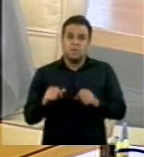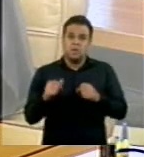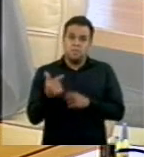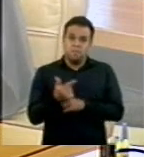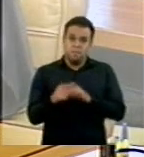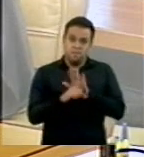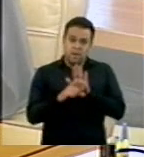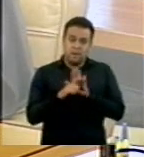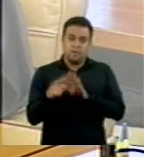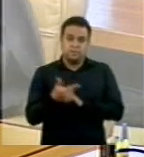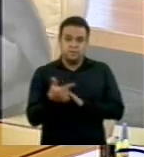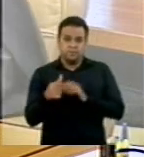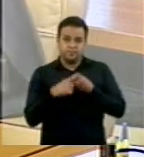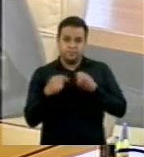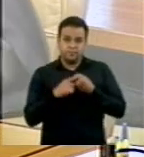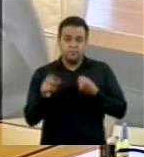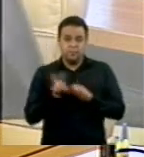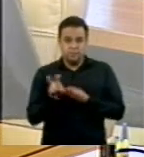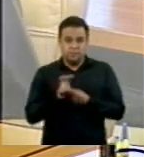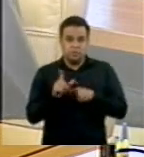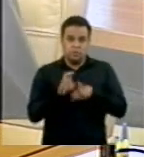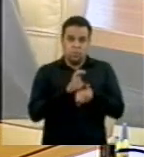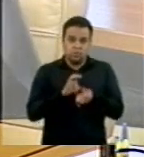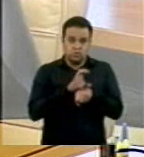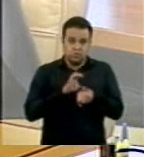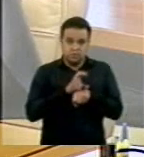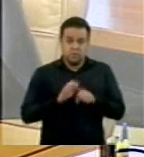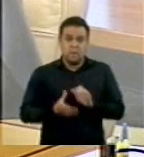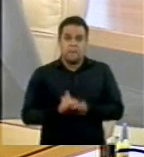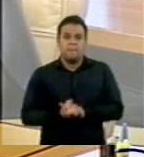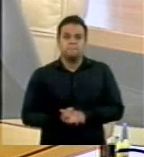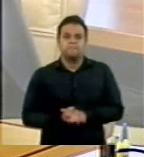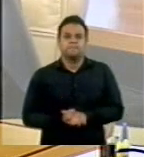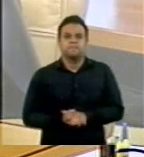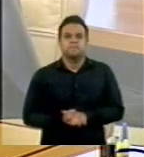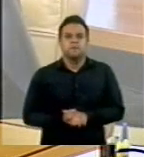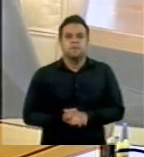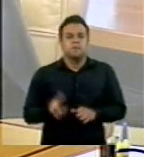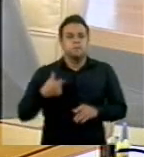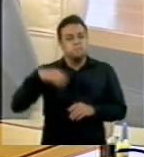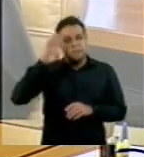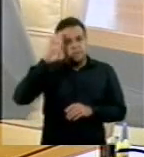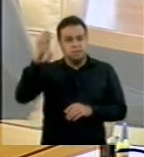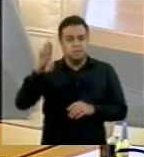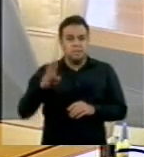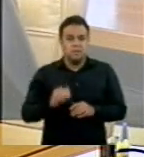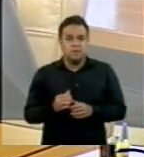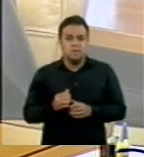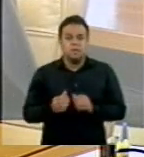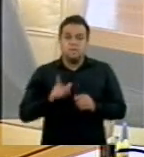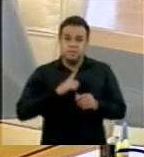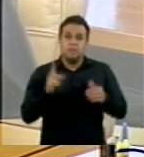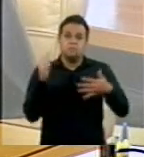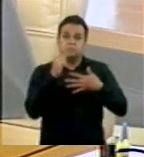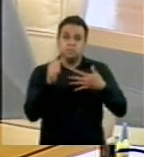2º do artigo 5º de nossa Constituição. Principiando pelo primeiro desses aspectos,